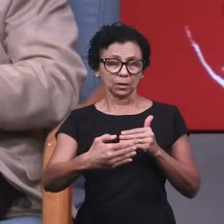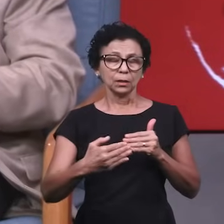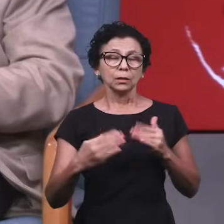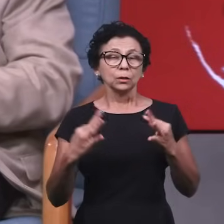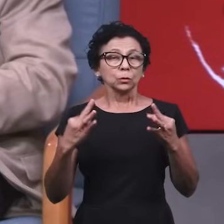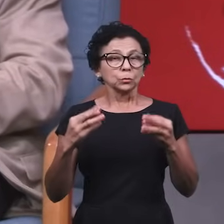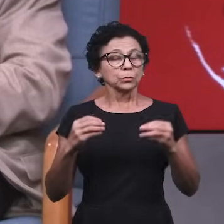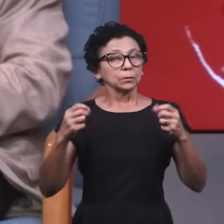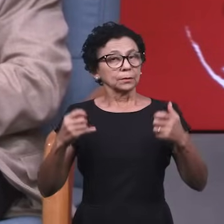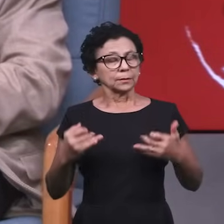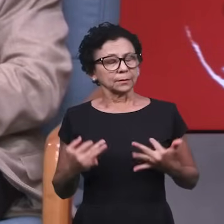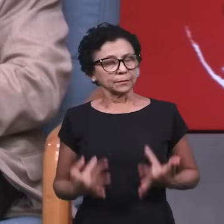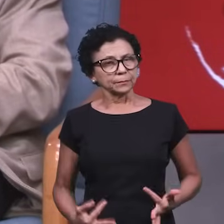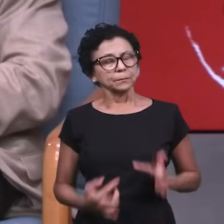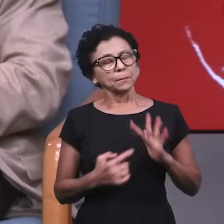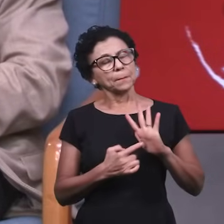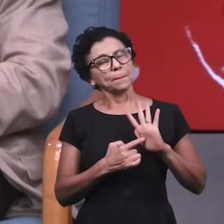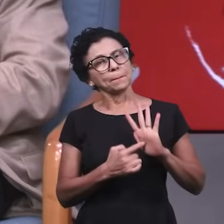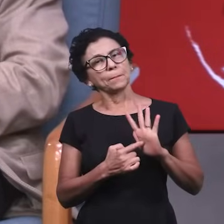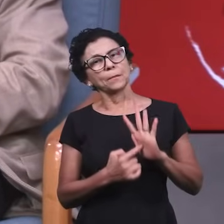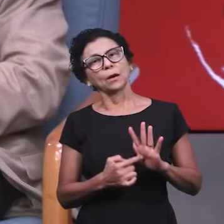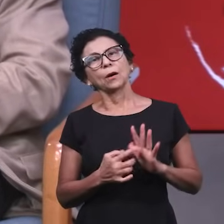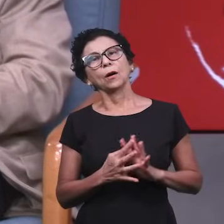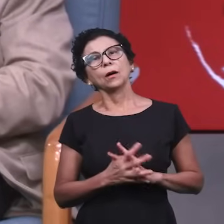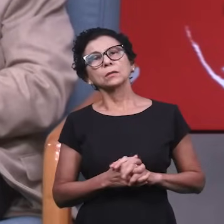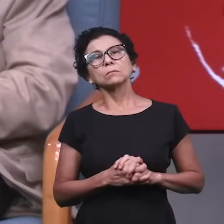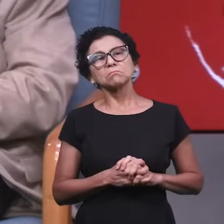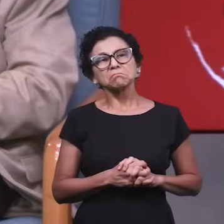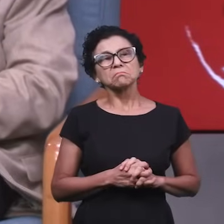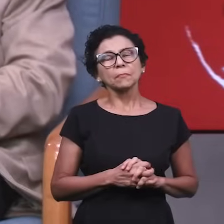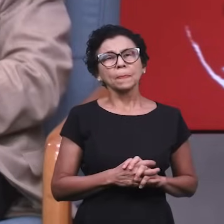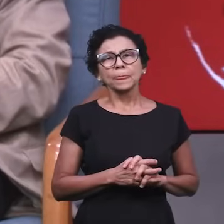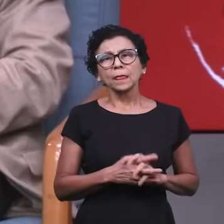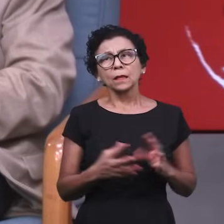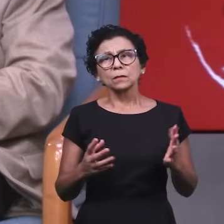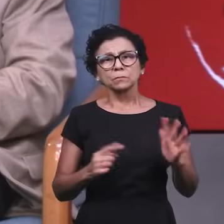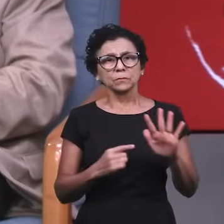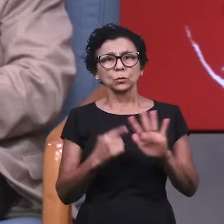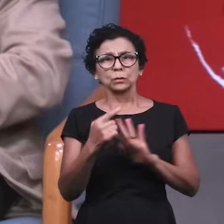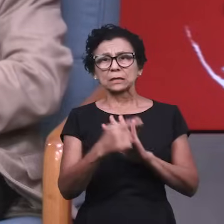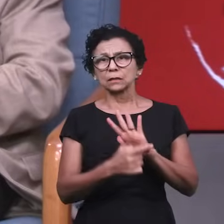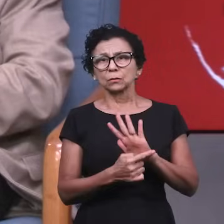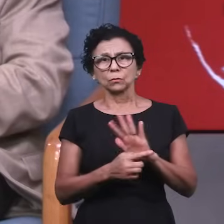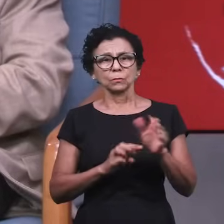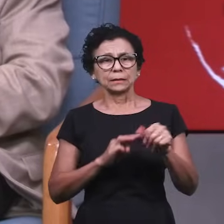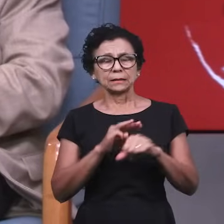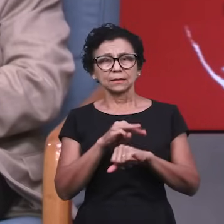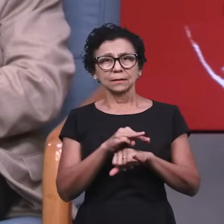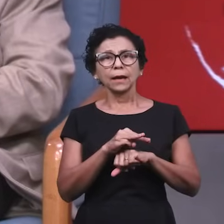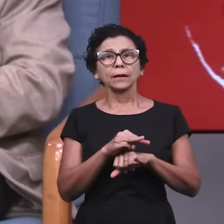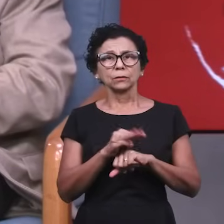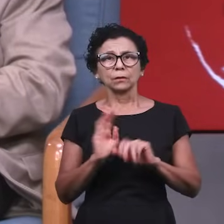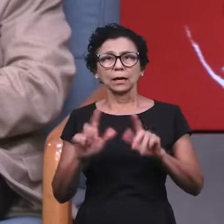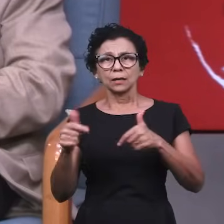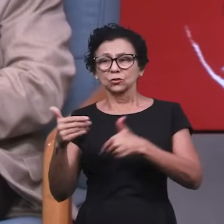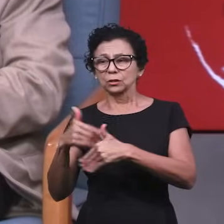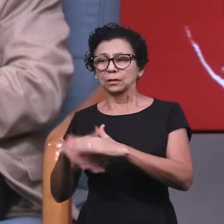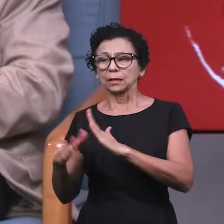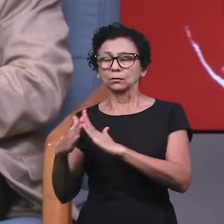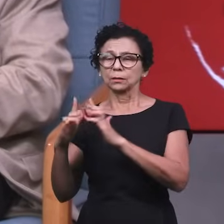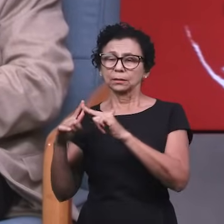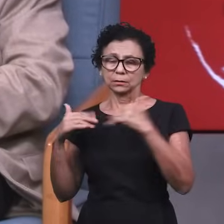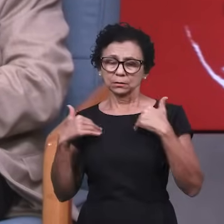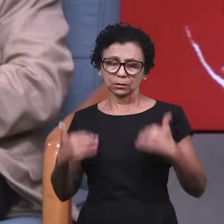tudo que ele fala ali, ele mostra que os ministérios são funções no corpo. Então, o benefício